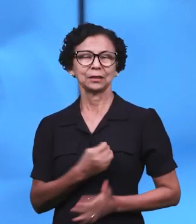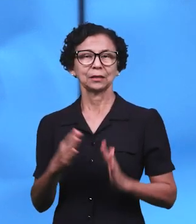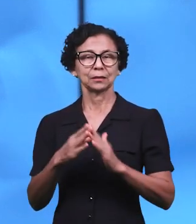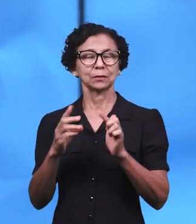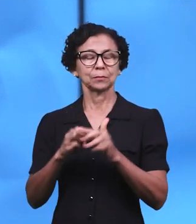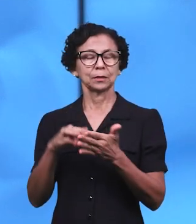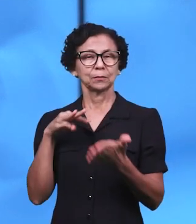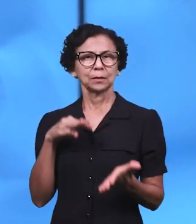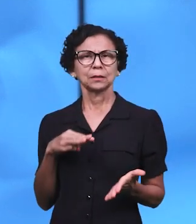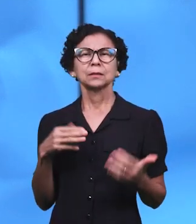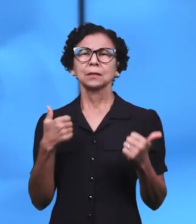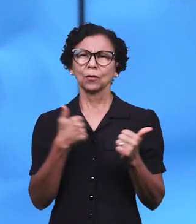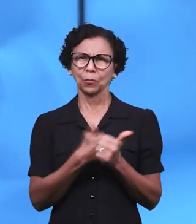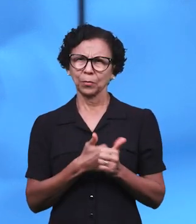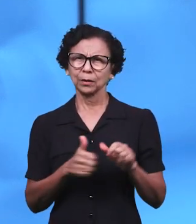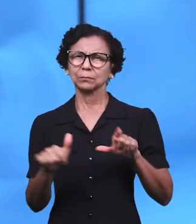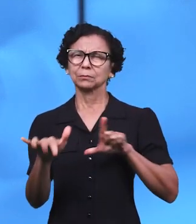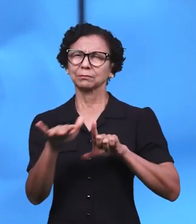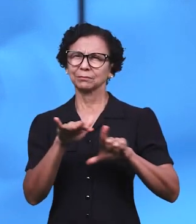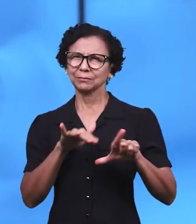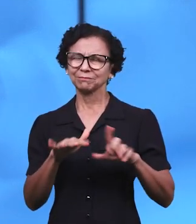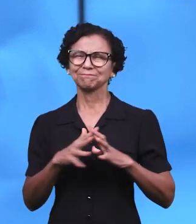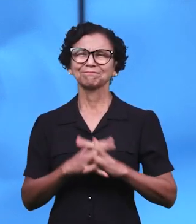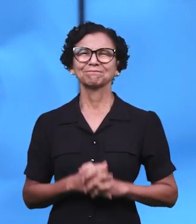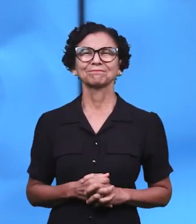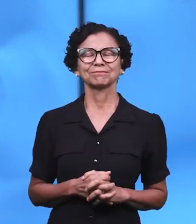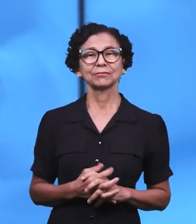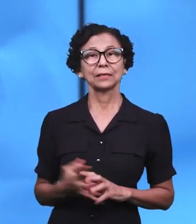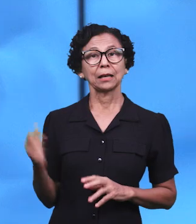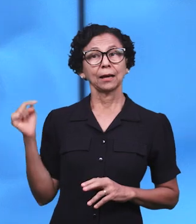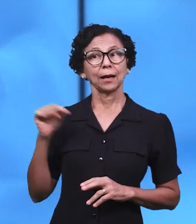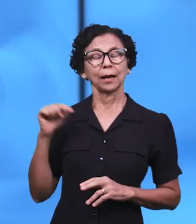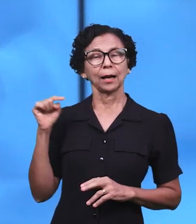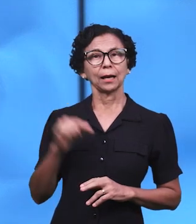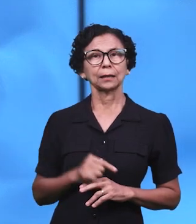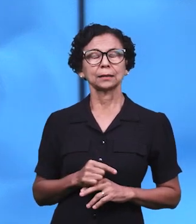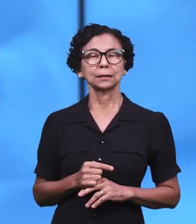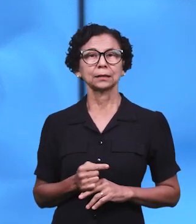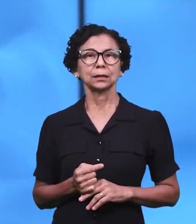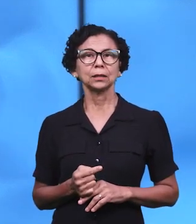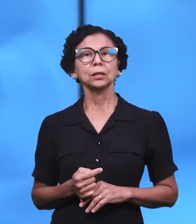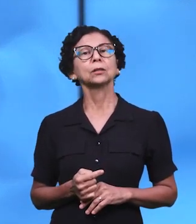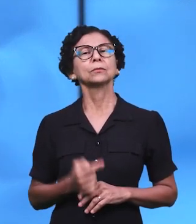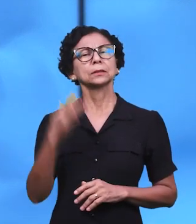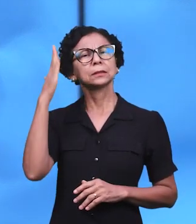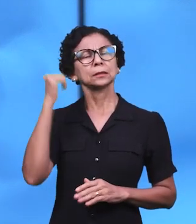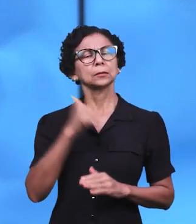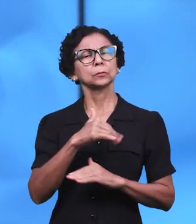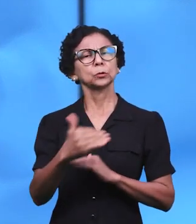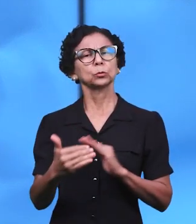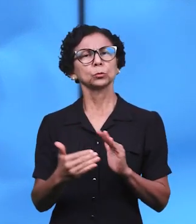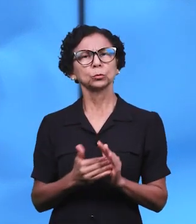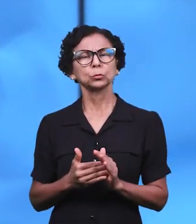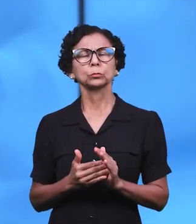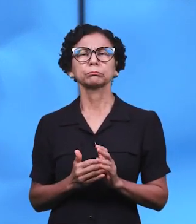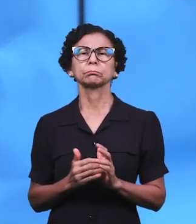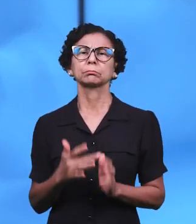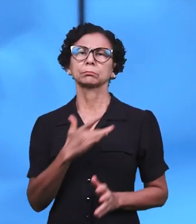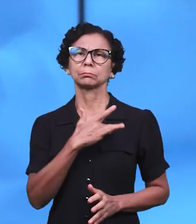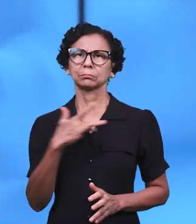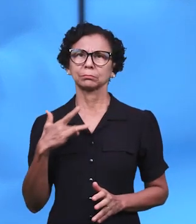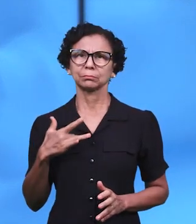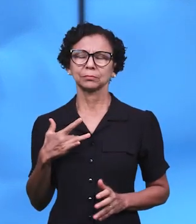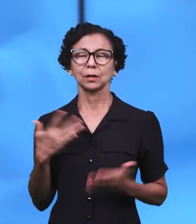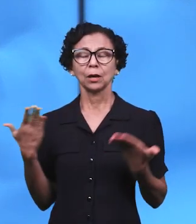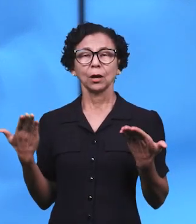onde você acompanha pelas nossas multiplataformas digitais. Aqui você fica por dentro de tudo sobre a saúde. E hoje vamos